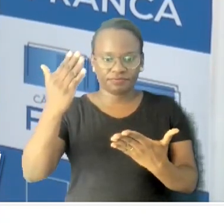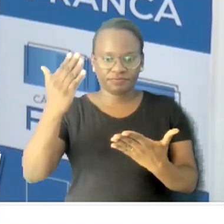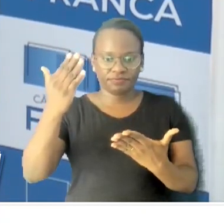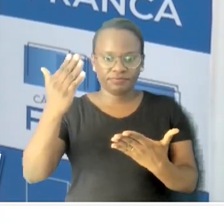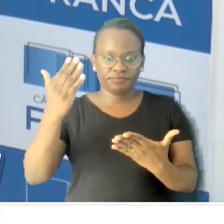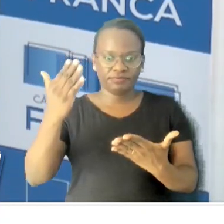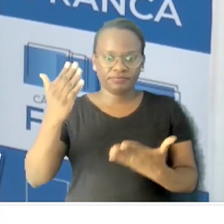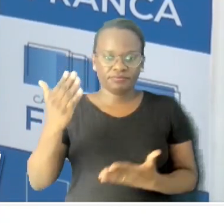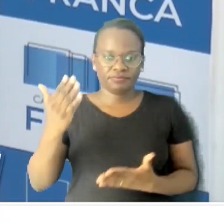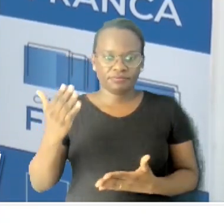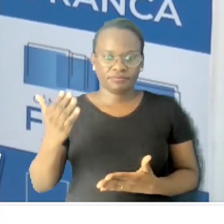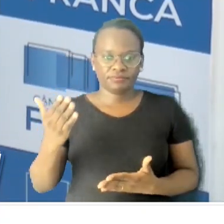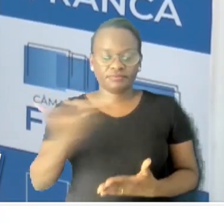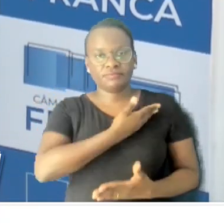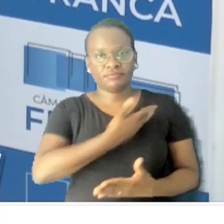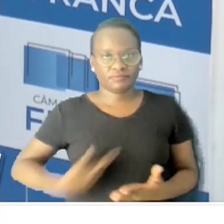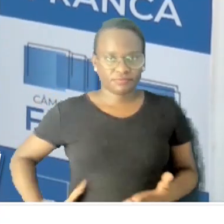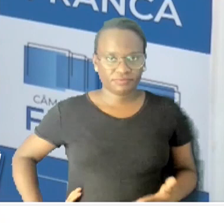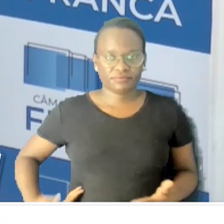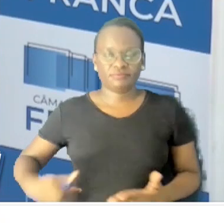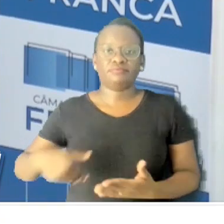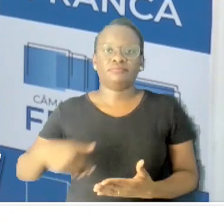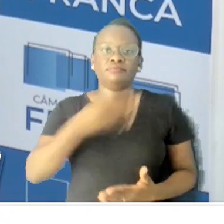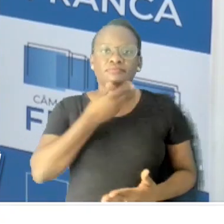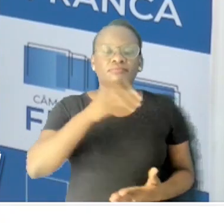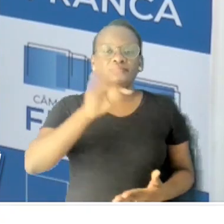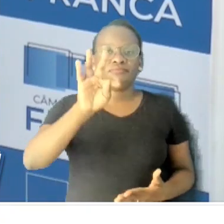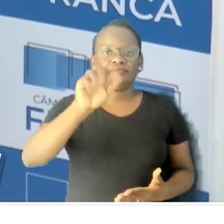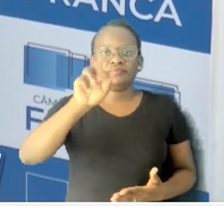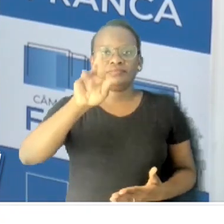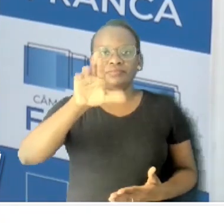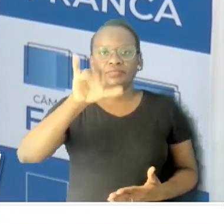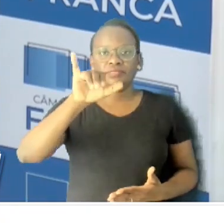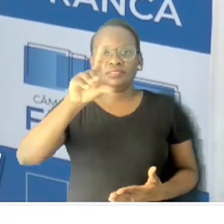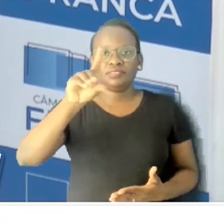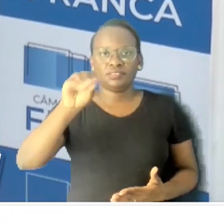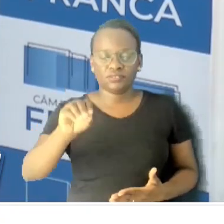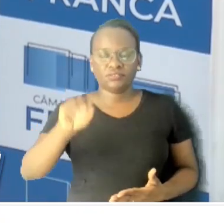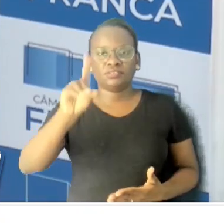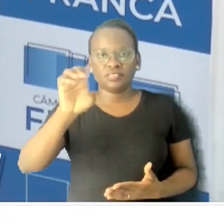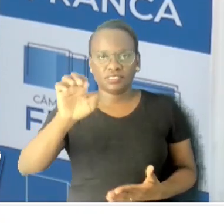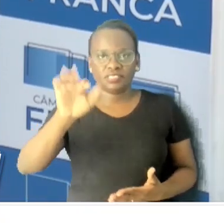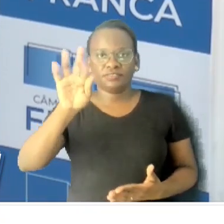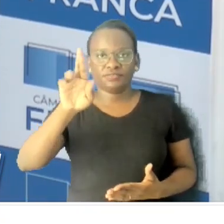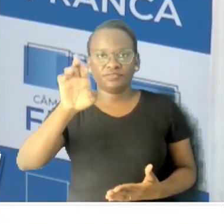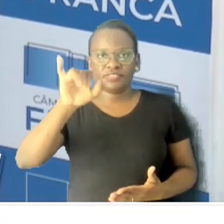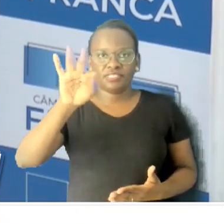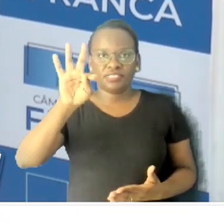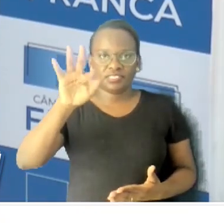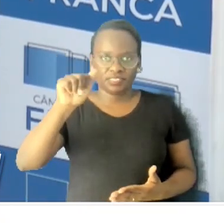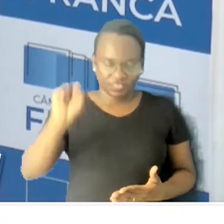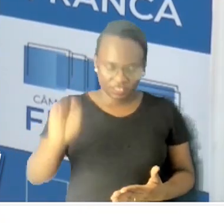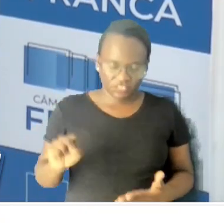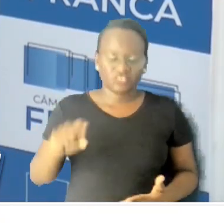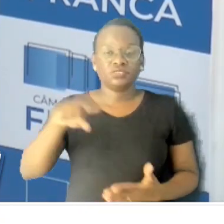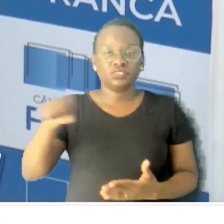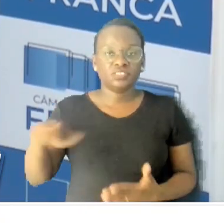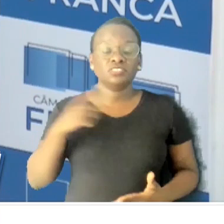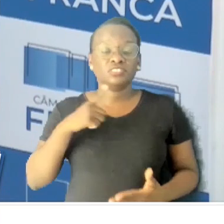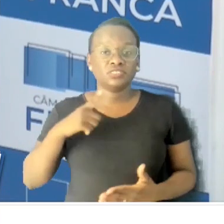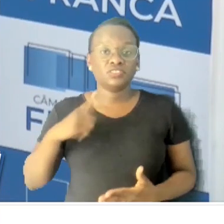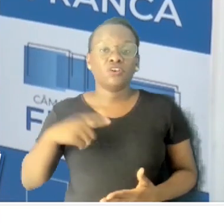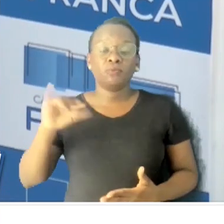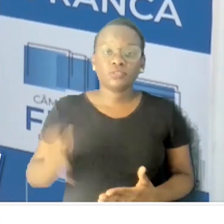ao governador Tarcísio de Freitas, no qual nós tivemos a oportunidade de